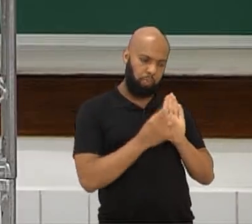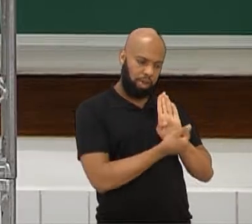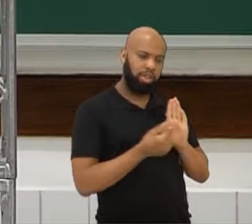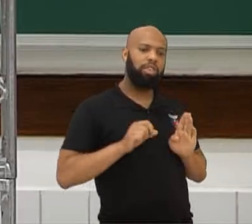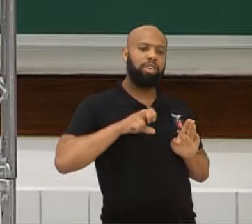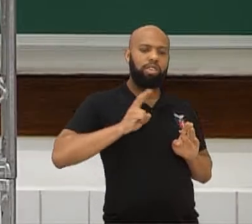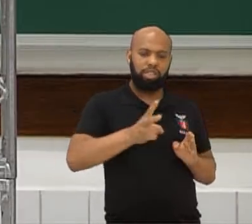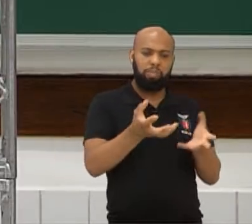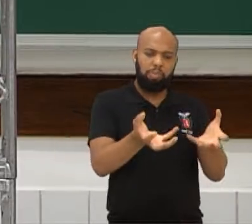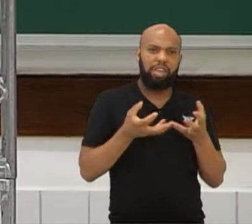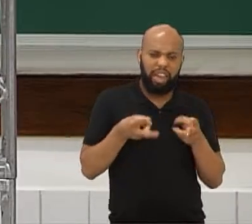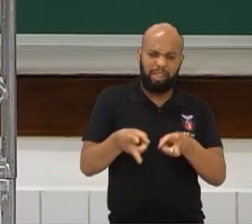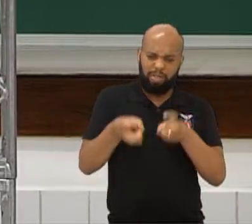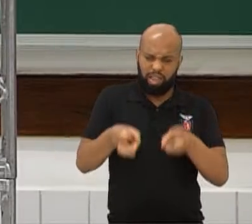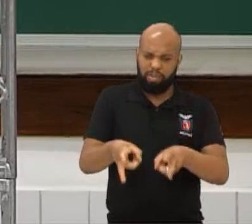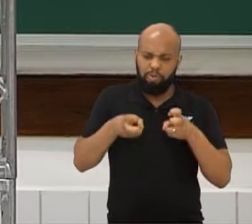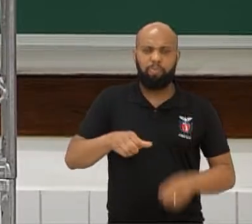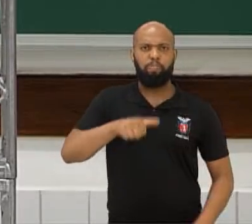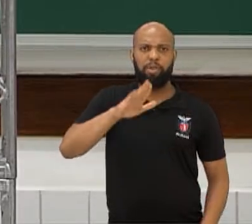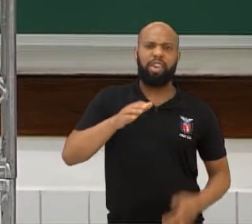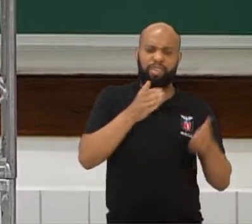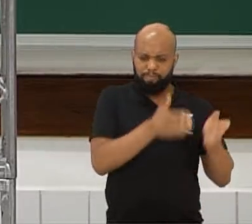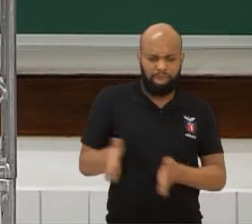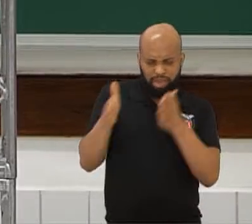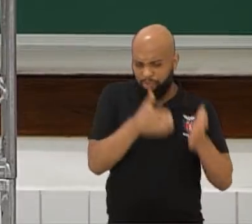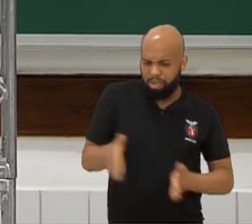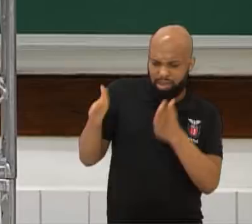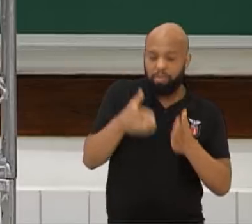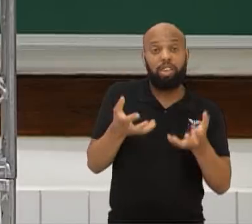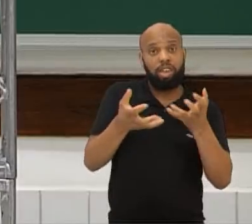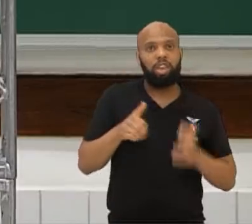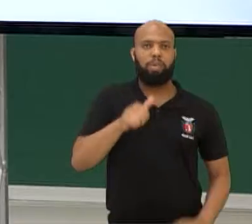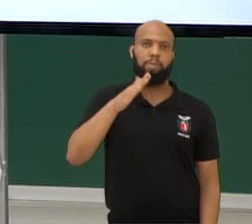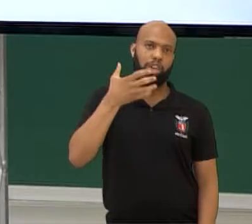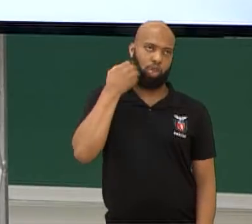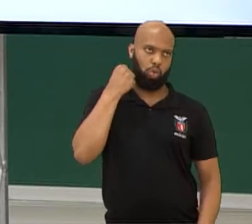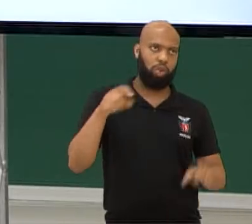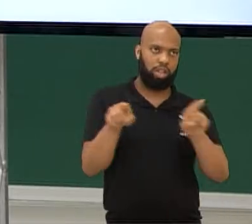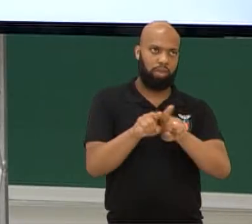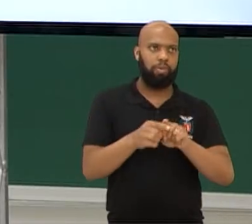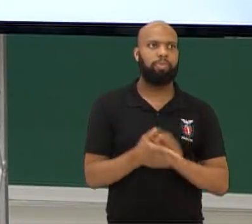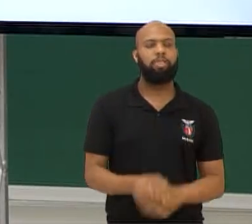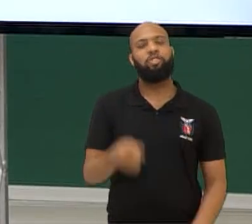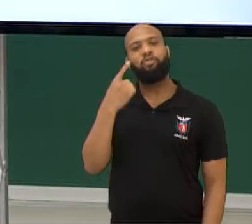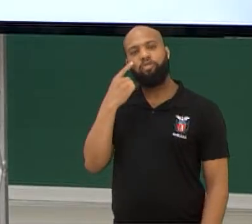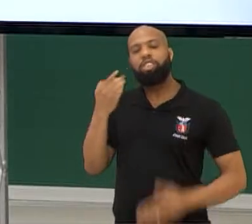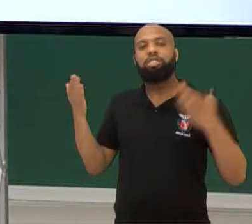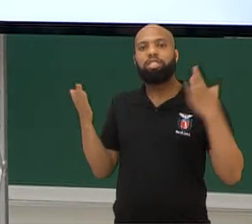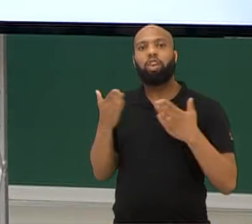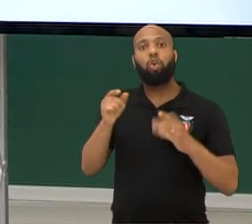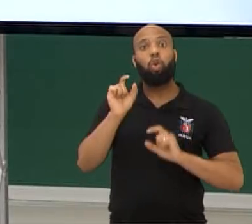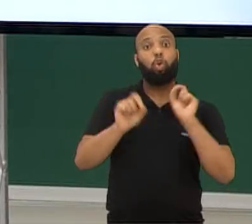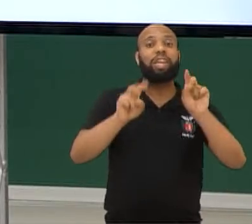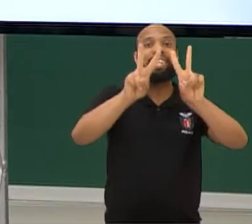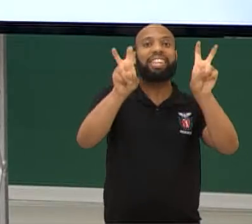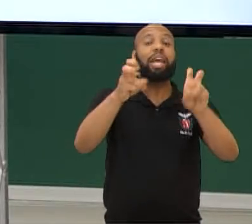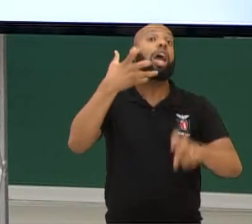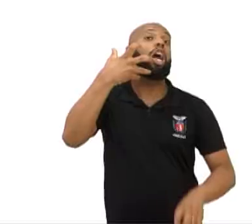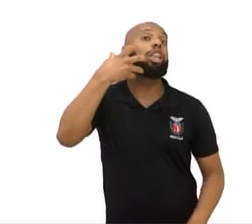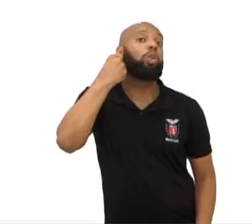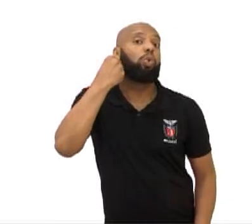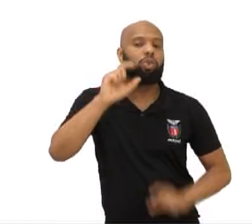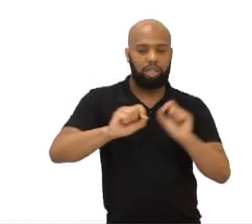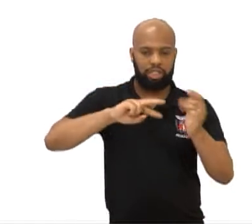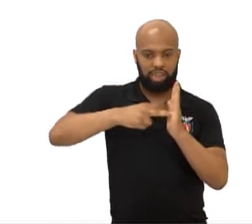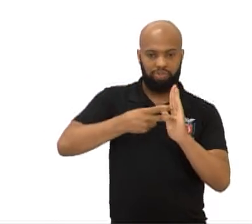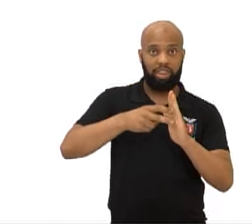está sempre procurando explorar mais, produzir mais valia para ter mais lucro. Aqui, a ideia de lucro é que há uma diferença